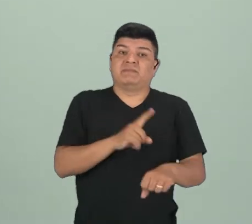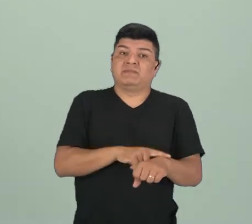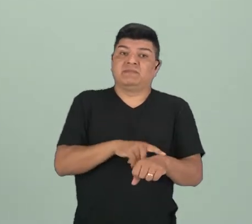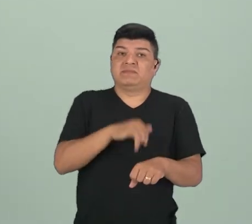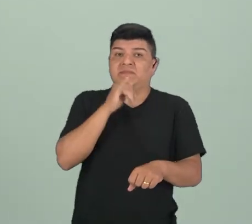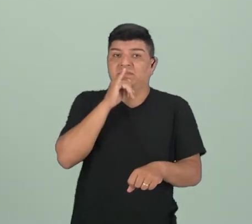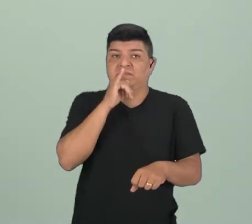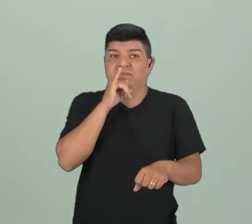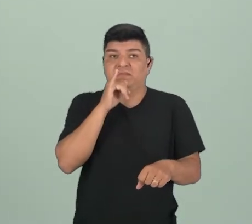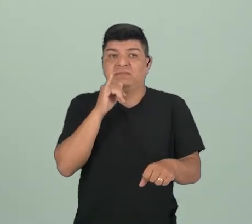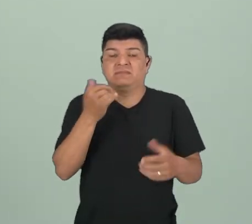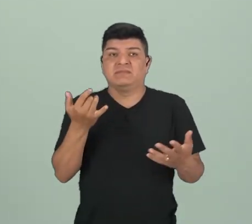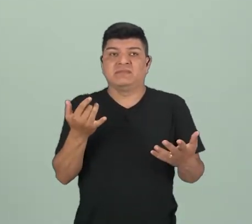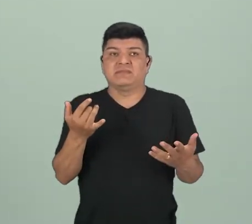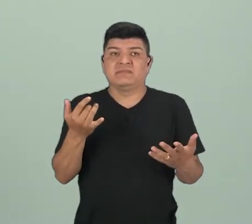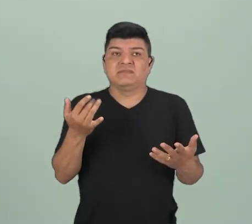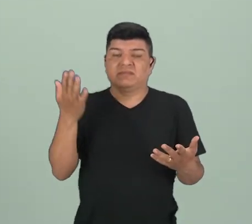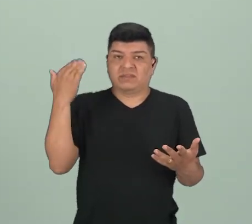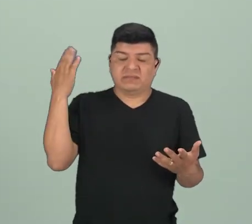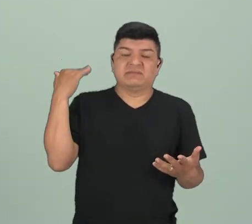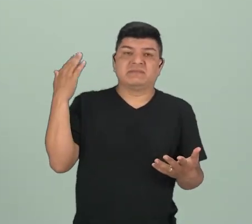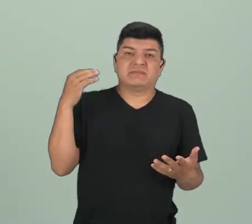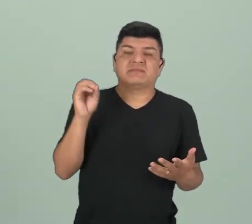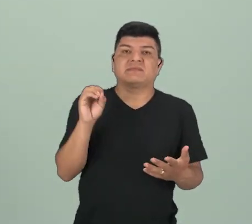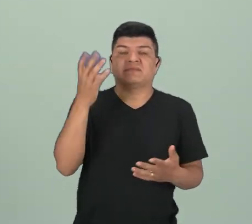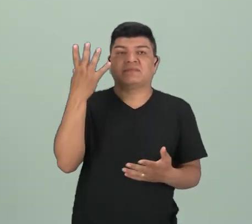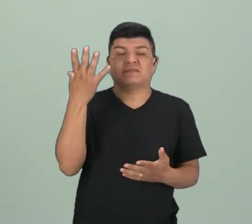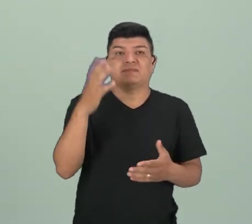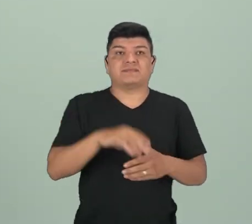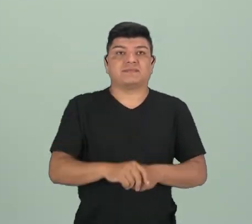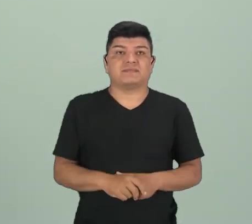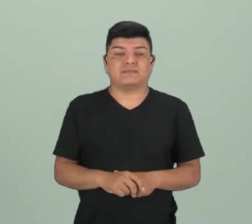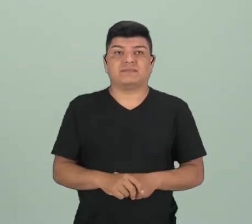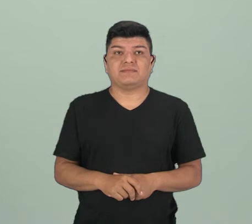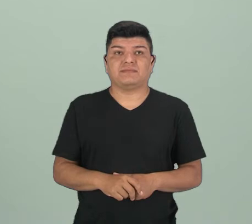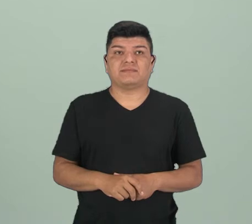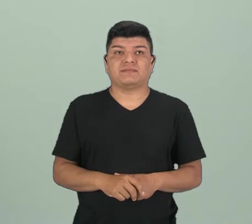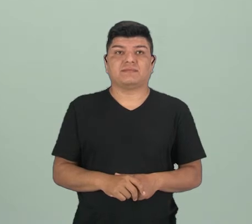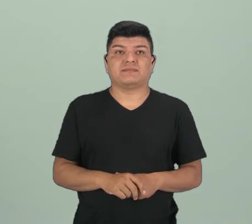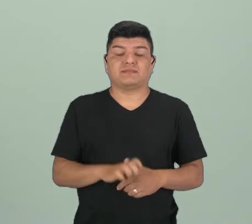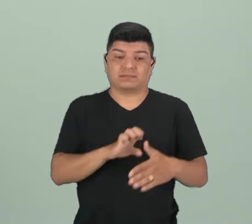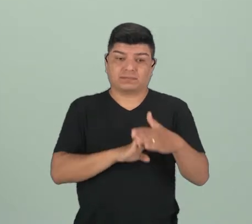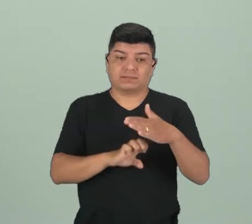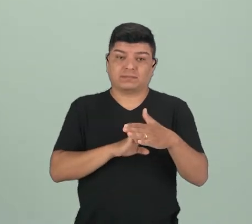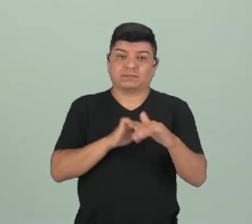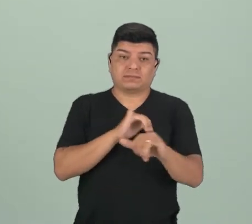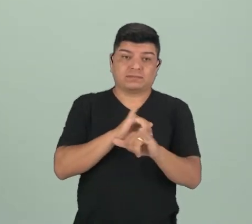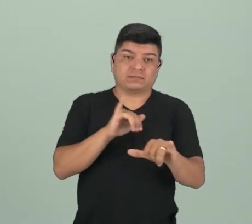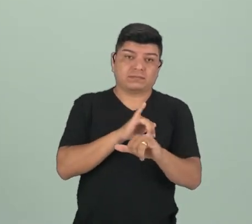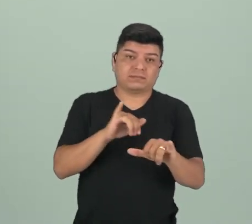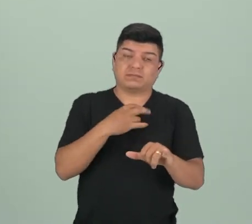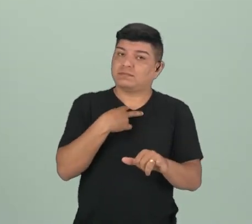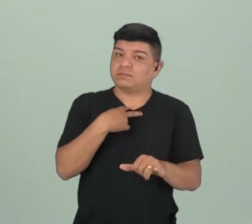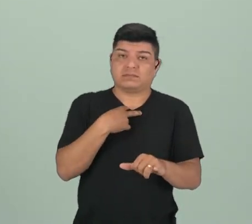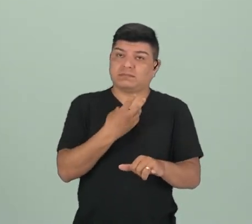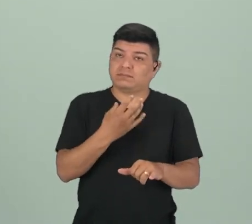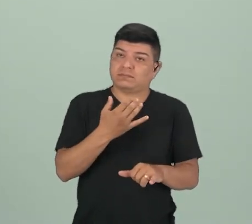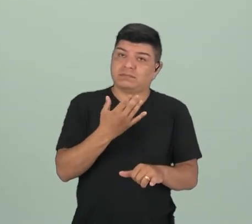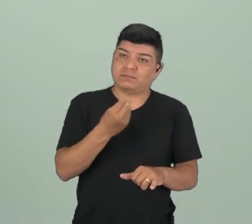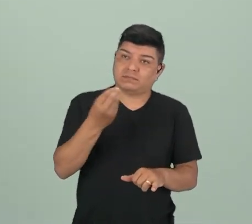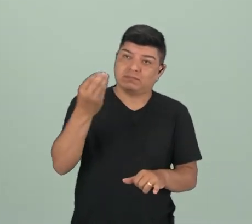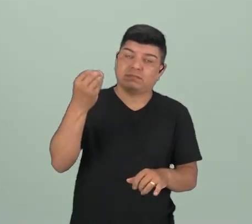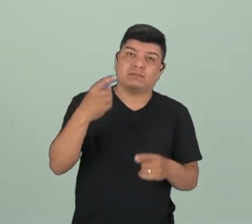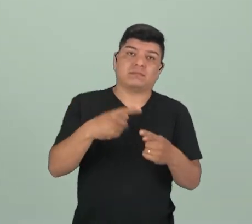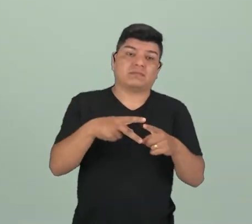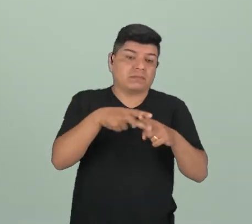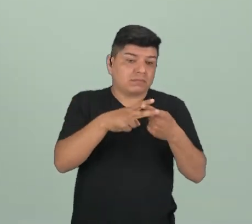exemplo, acontece que nem esses dias aconteceu ali, a empresa aérea comunica aos passageiros que não vai poder decolar porque teve que